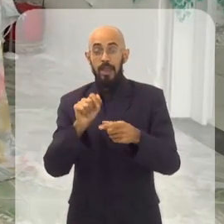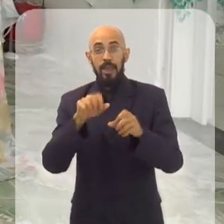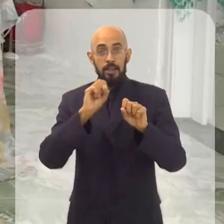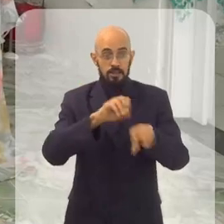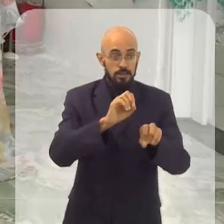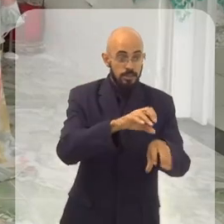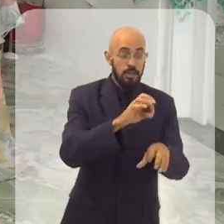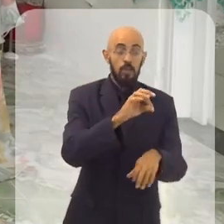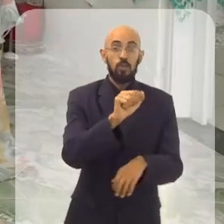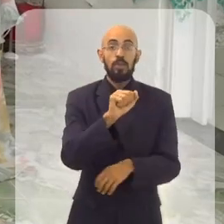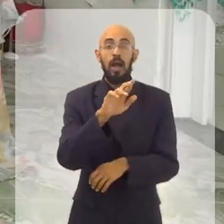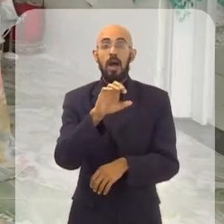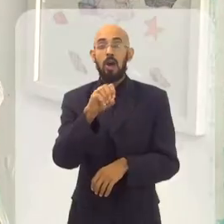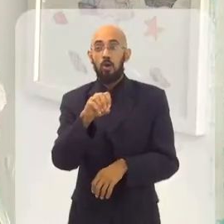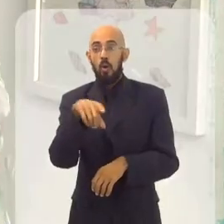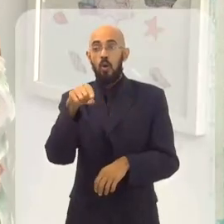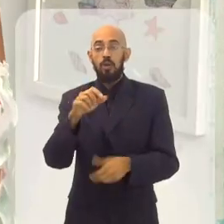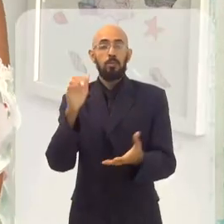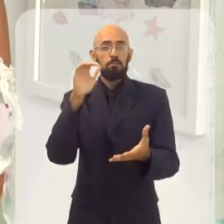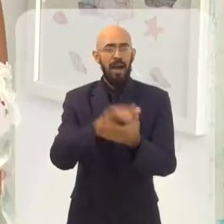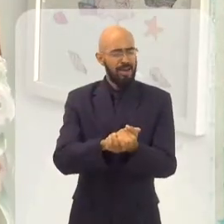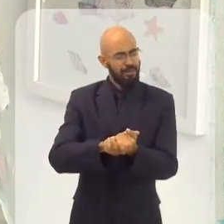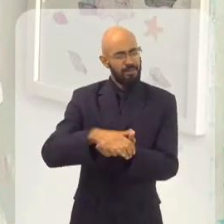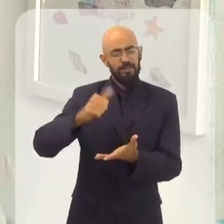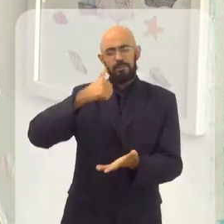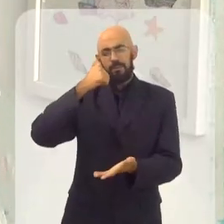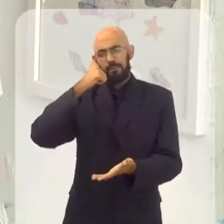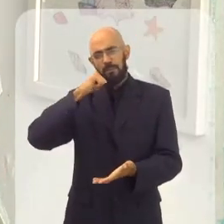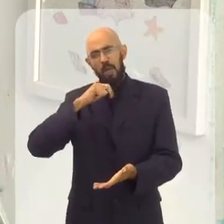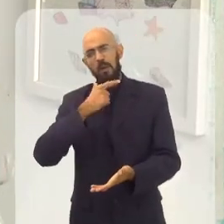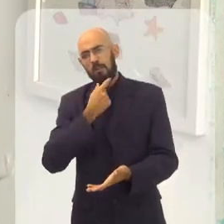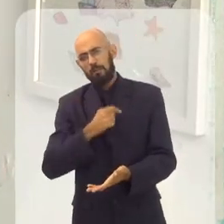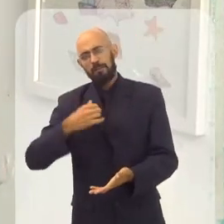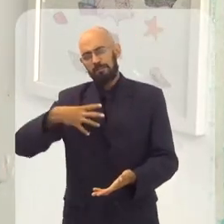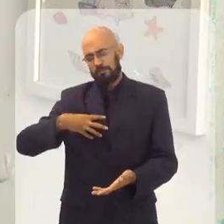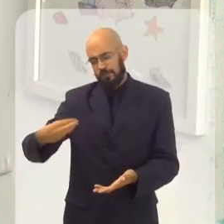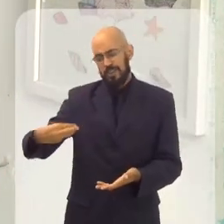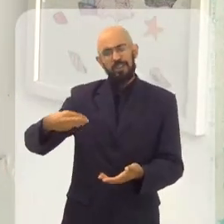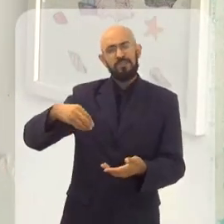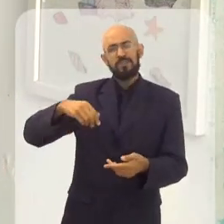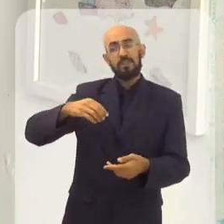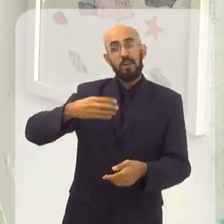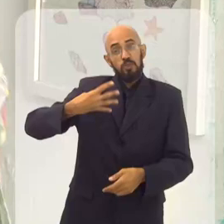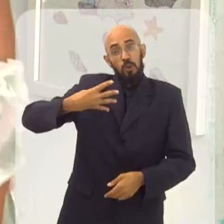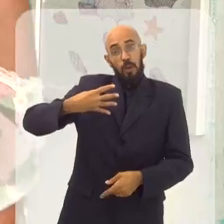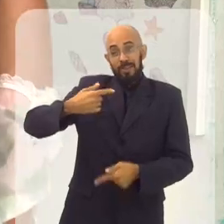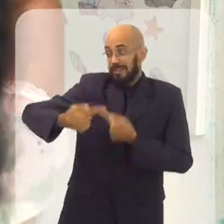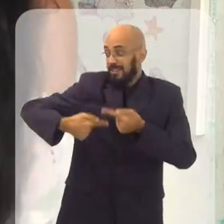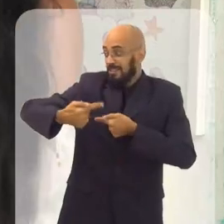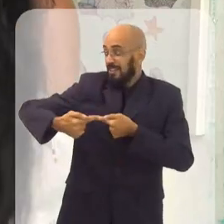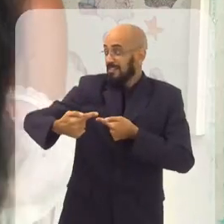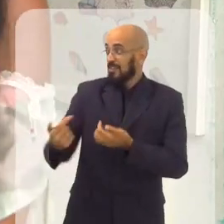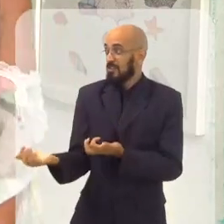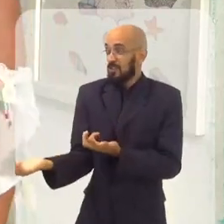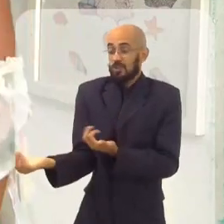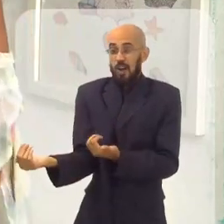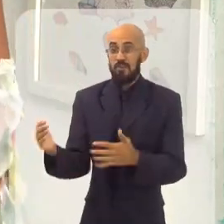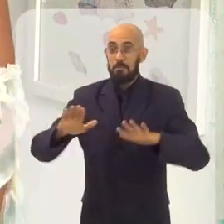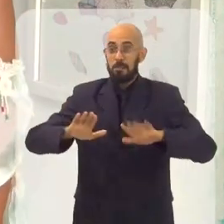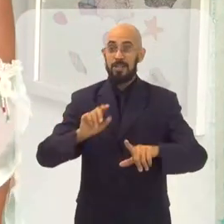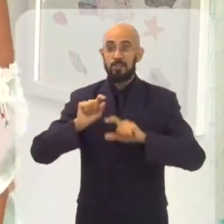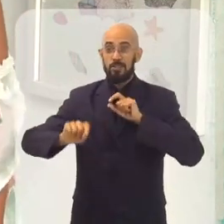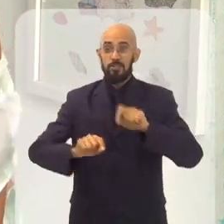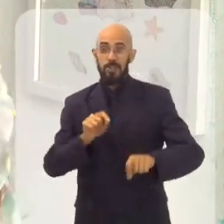tarô cigano. Então, é um local que marido, mulher, filho, eu já estou na quarta geração, Luzia, sabe? Eu sou nova, jovem, mas você vê,